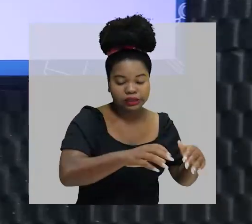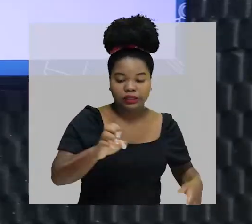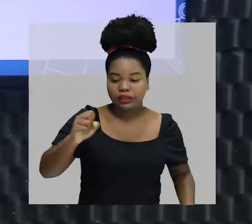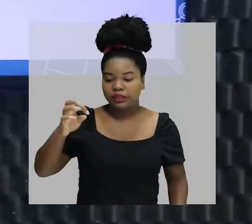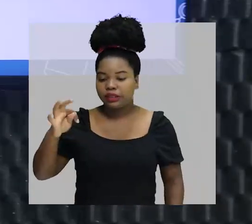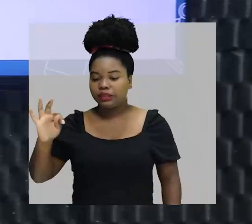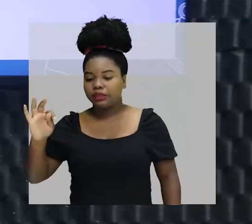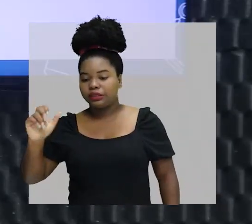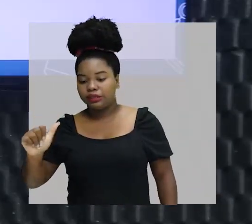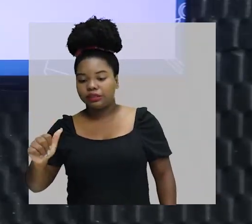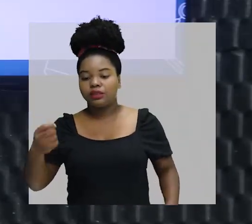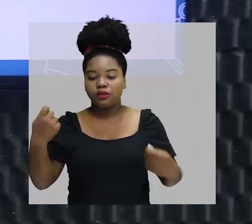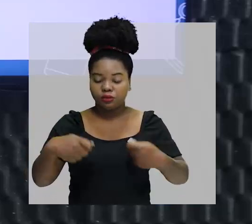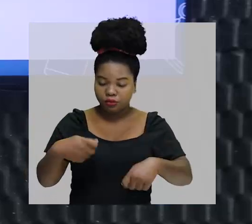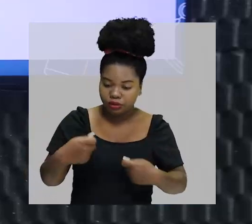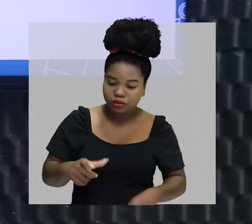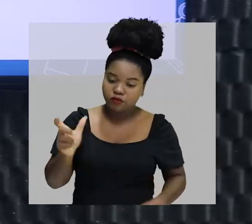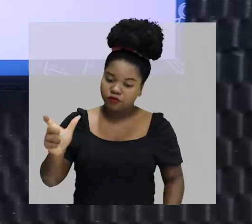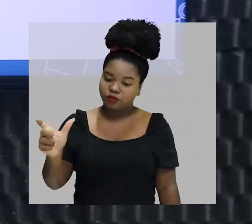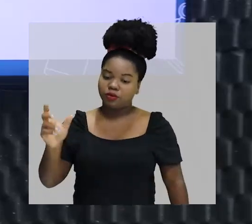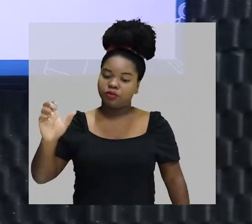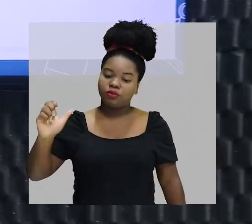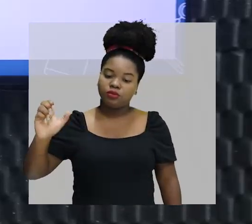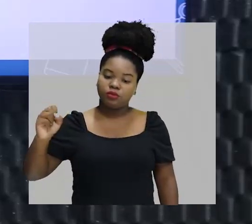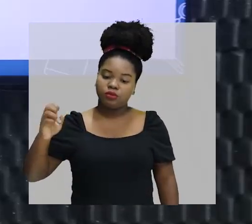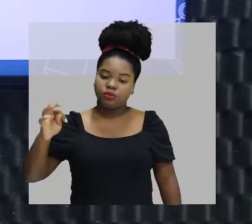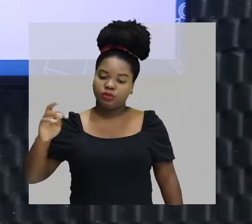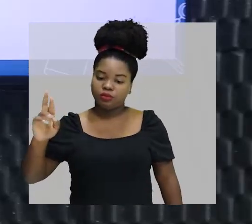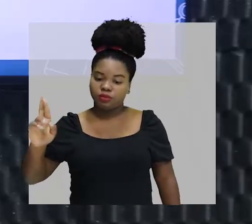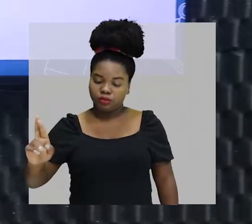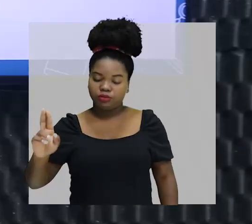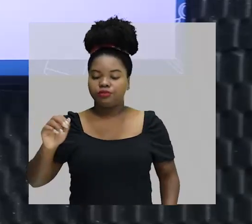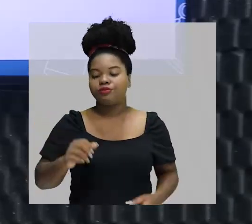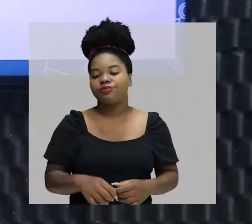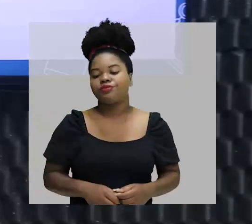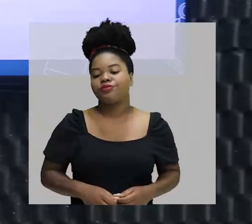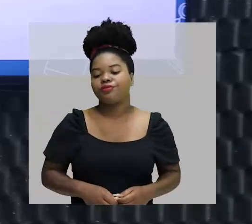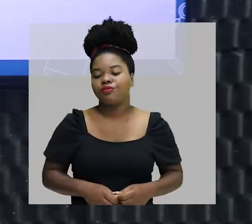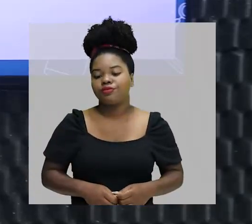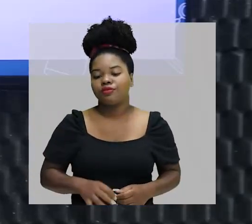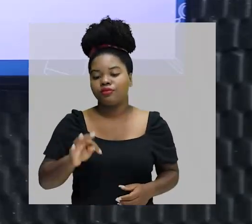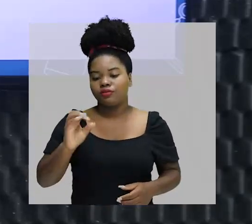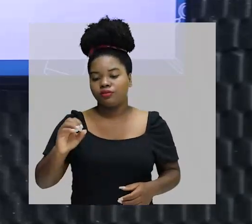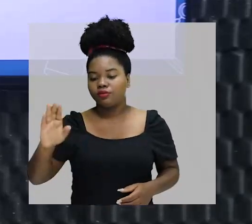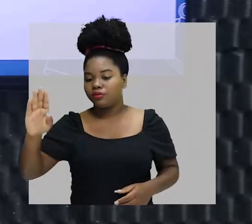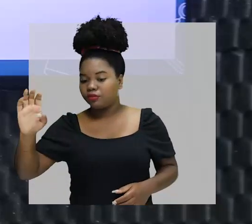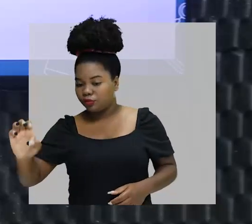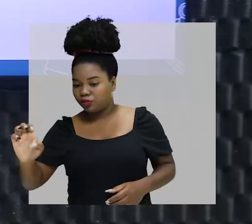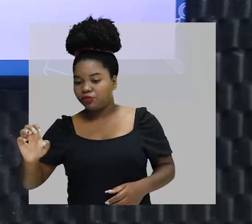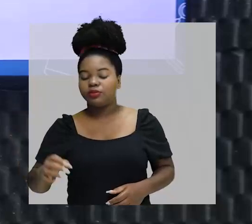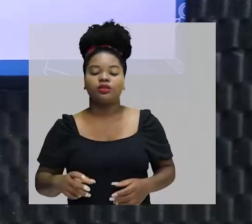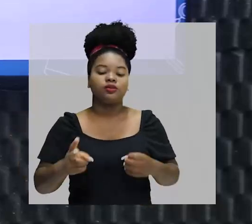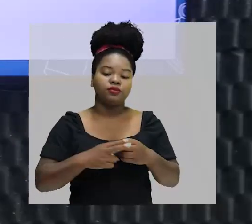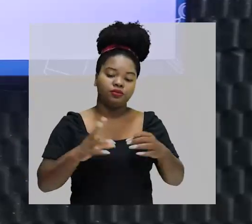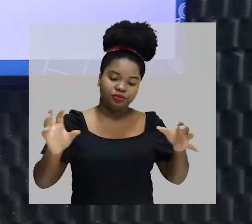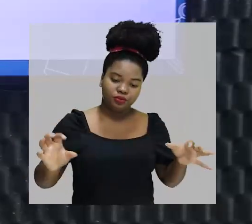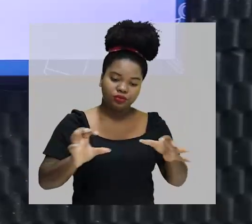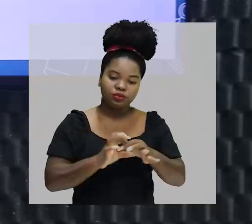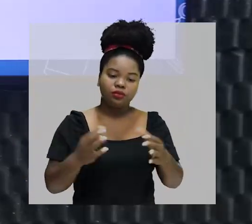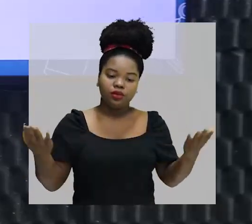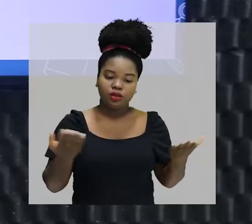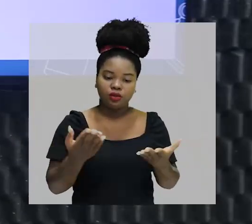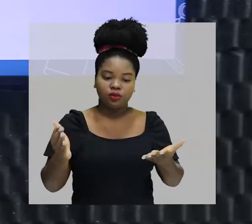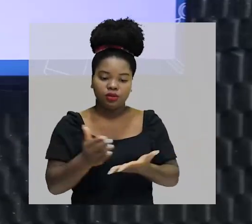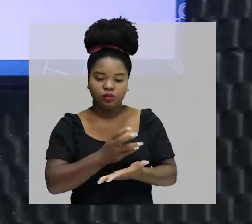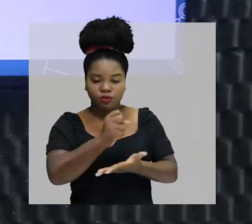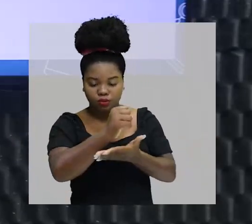Então, nesse caso, para eu expressar a ação em progresso, eu tenho que ter o verbo to be, que é o verbo de ligação. Tá? Vamos ver